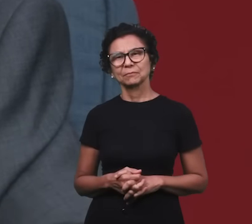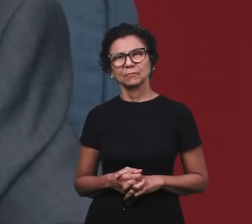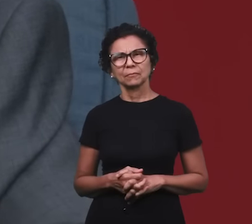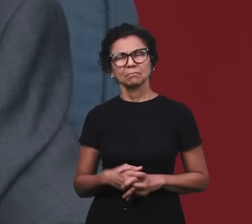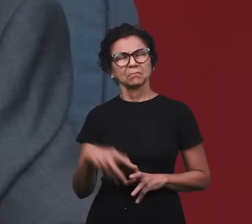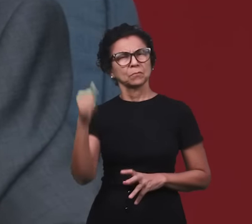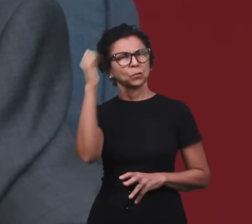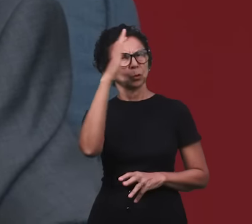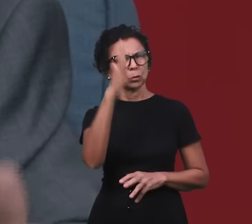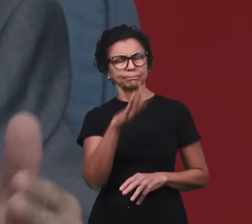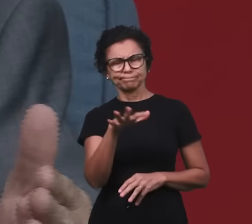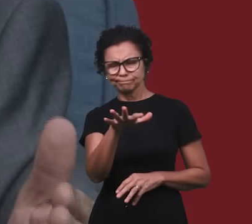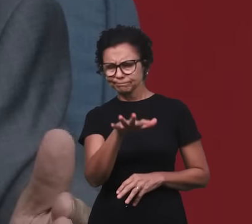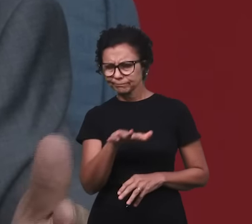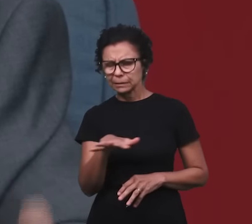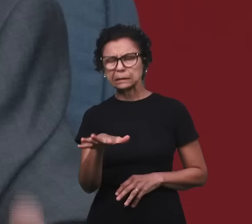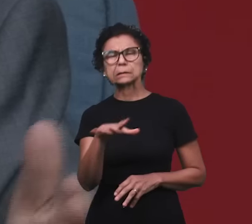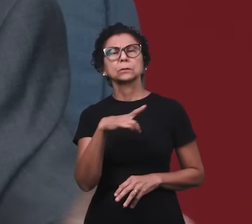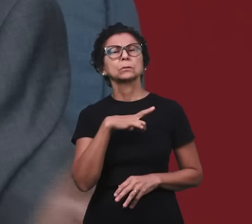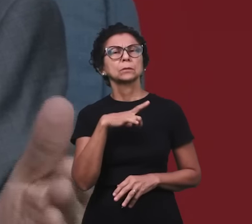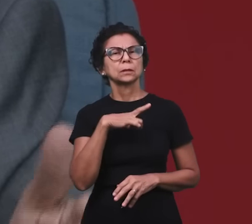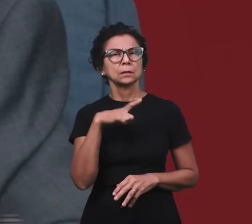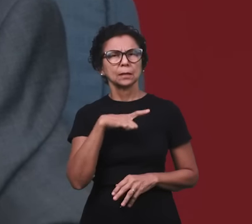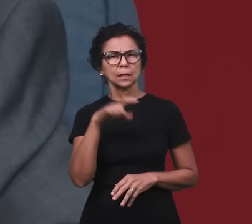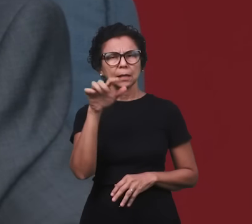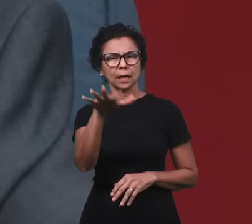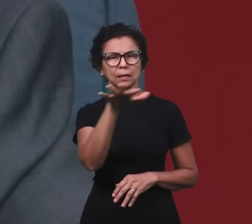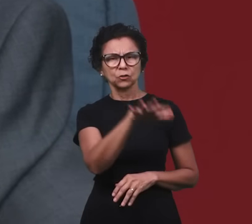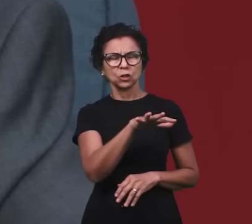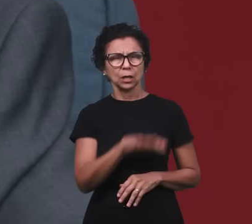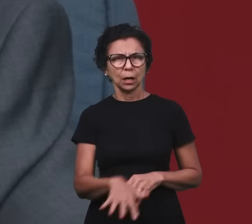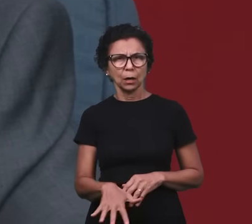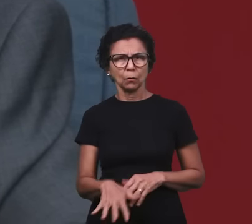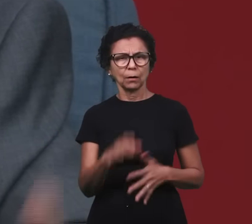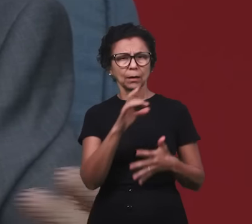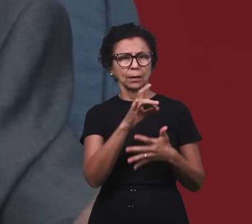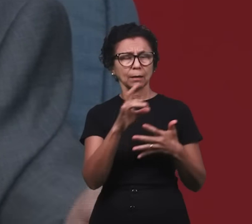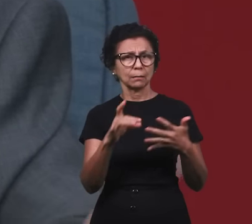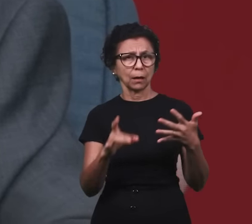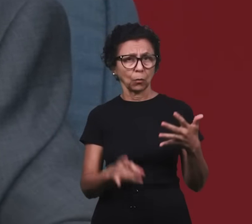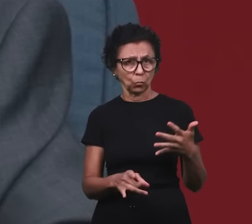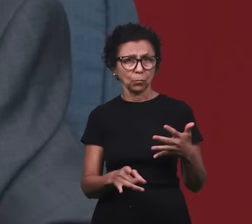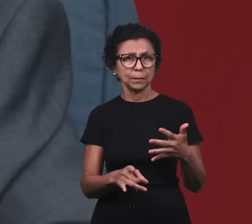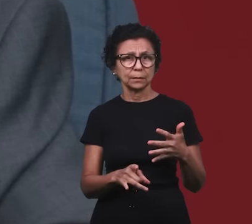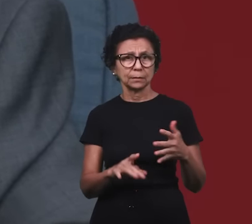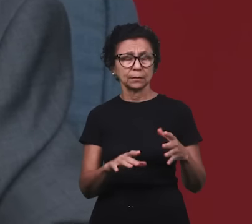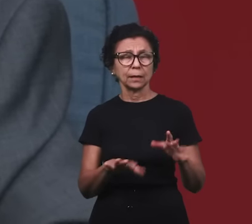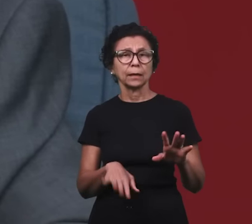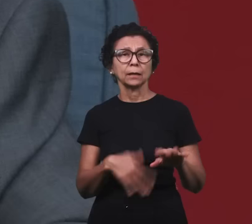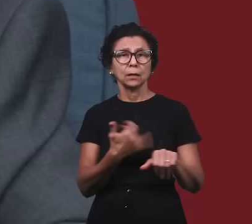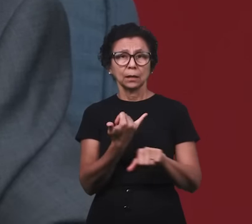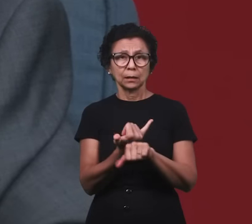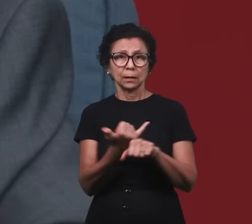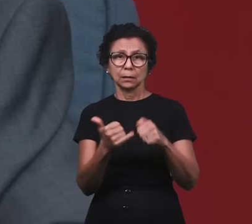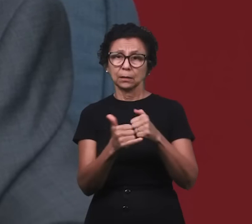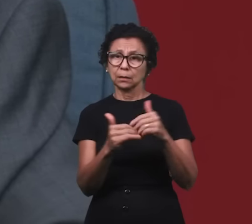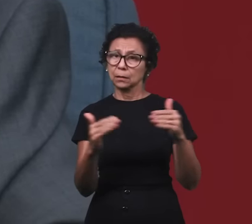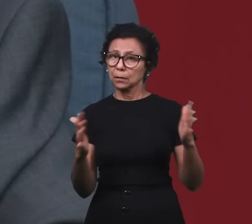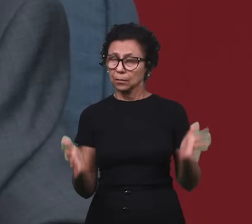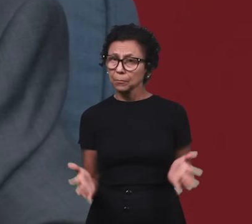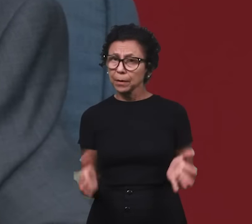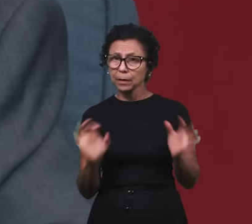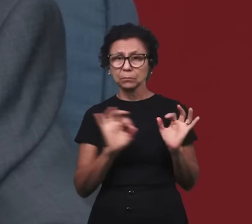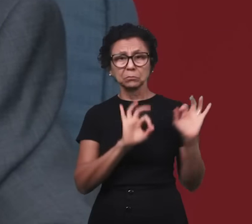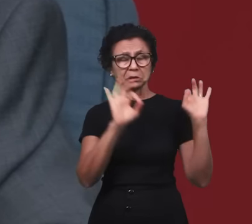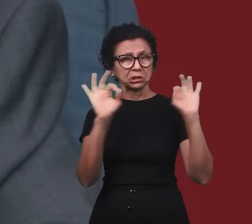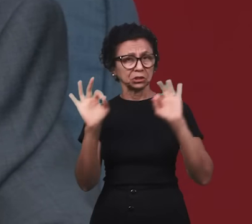todo o Brasil, hoje nós temos, em cada região do Brasil, nós temos um canal aberto para você assistir na